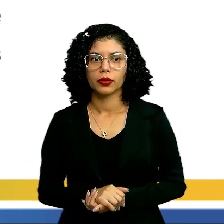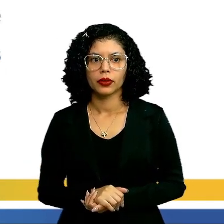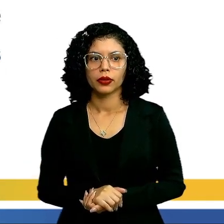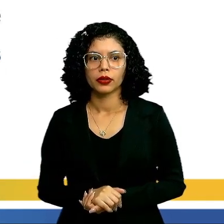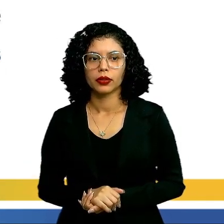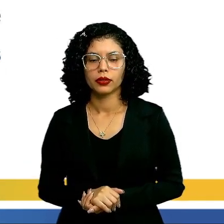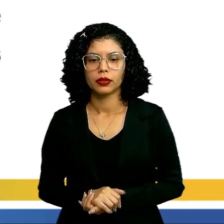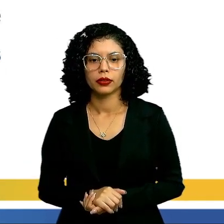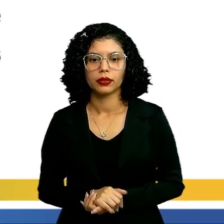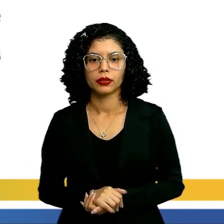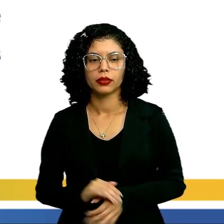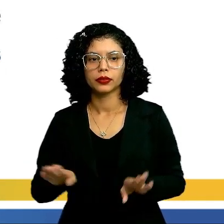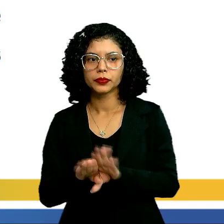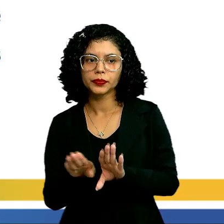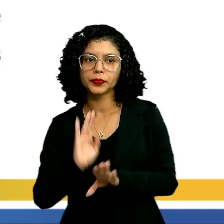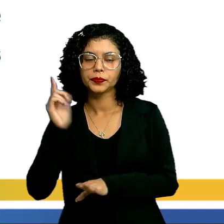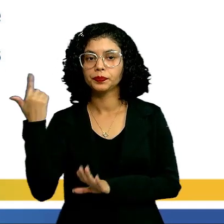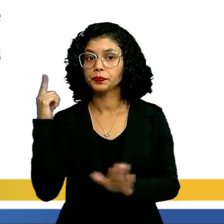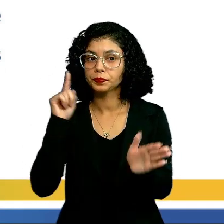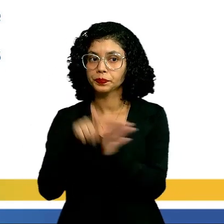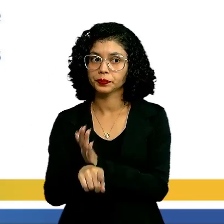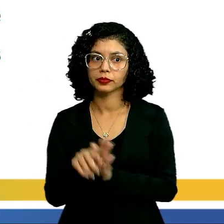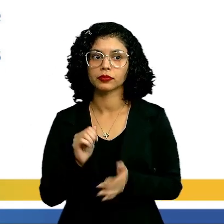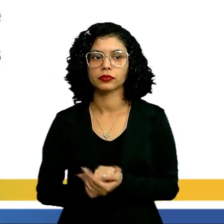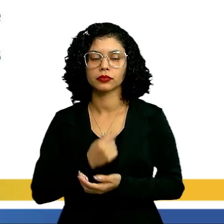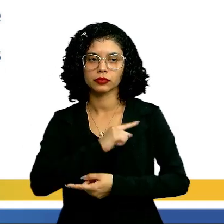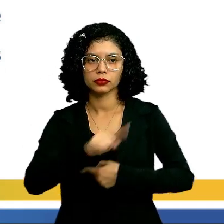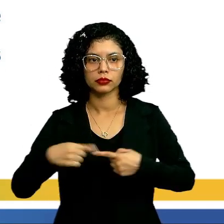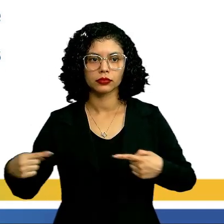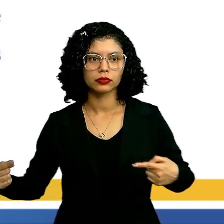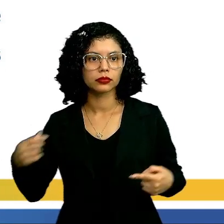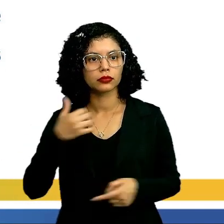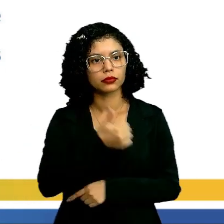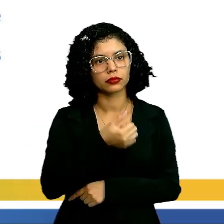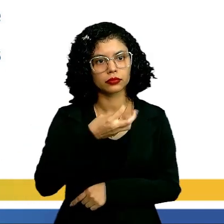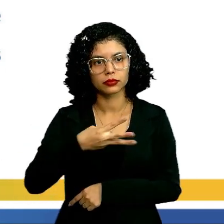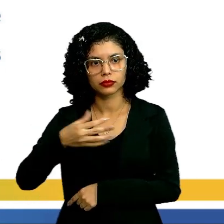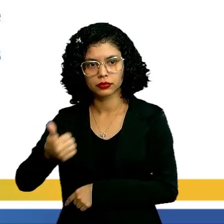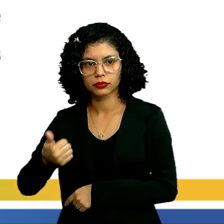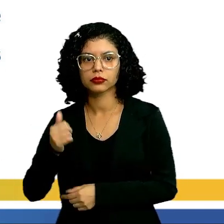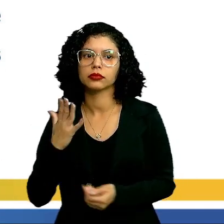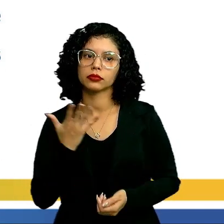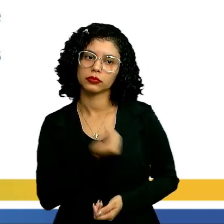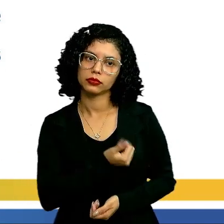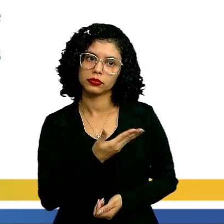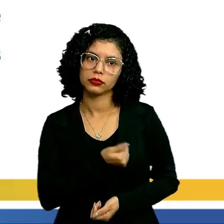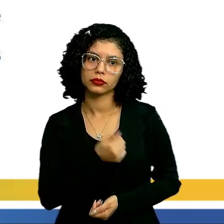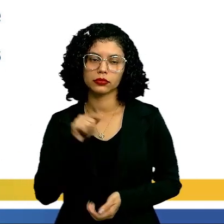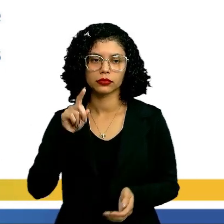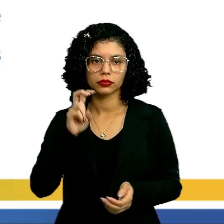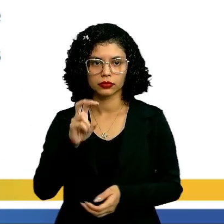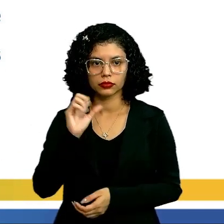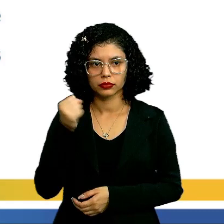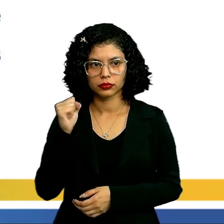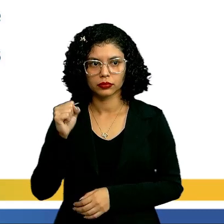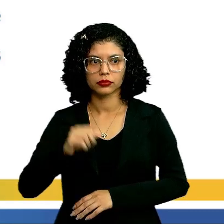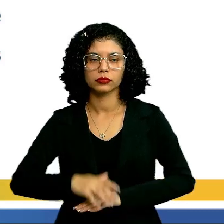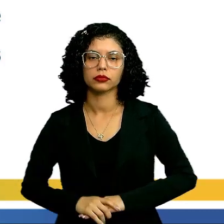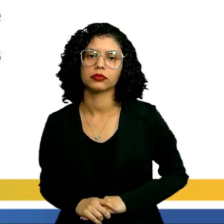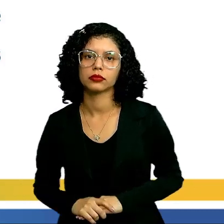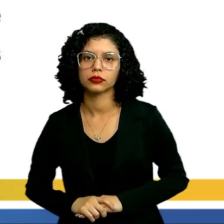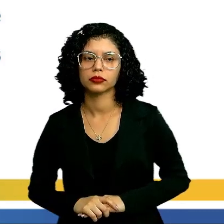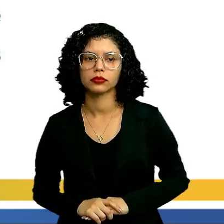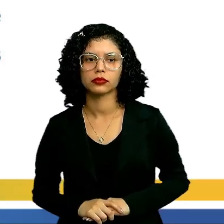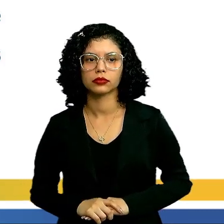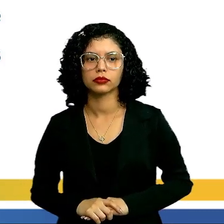dar continuidade. Nós temos uma outra questão aqui do nosso livro A Prova Enem. No caso, esse é o livro número 1, na página 131,